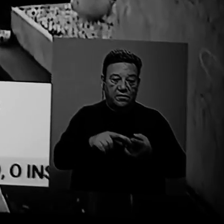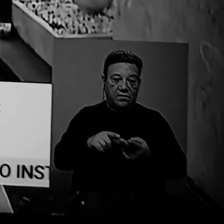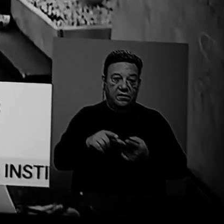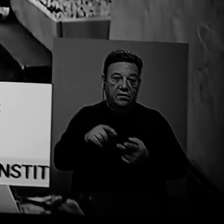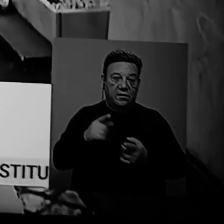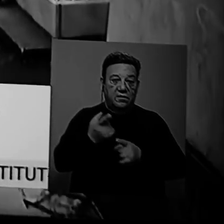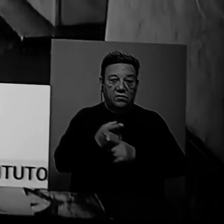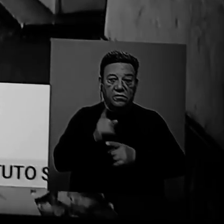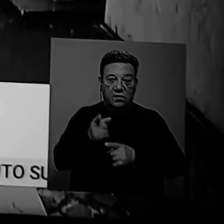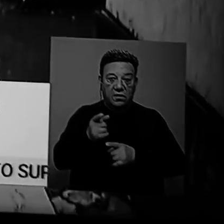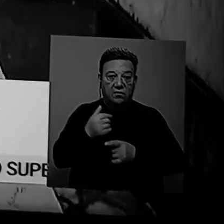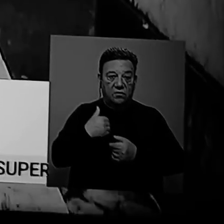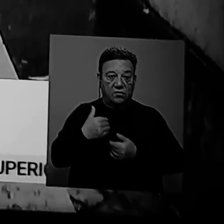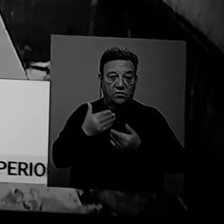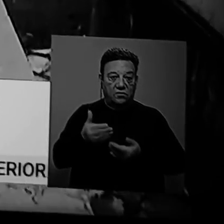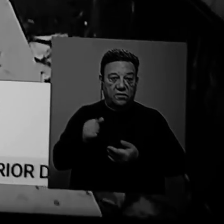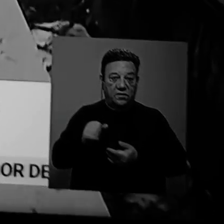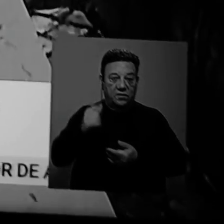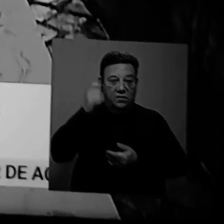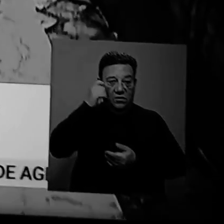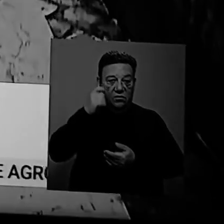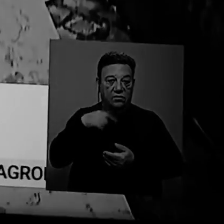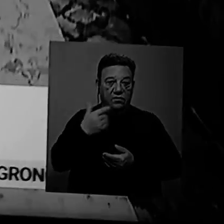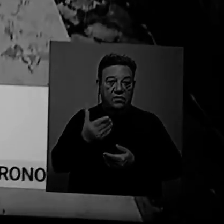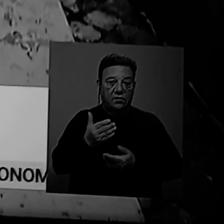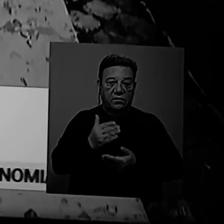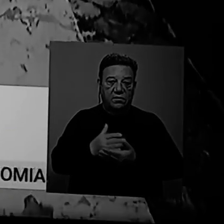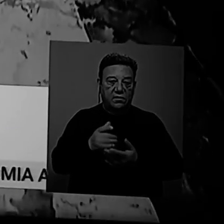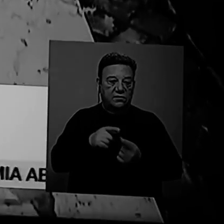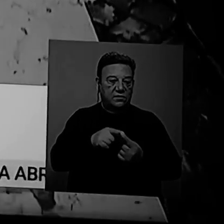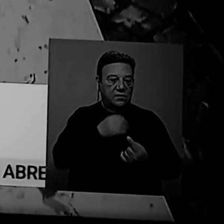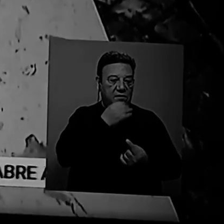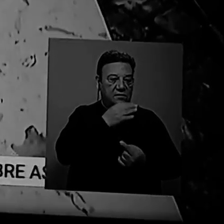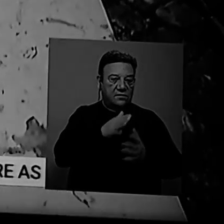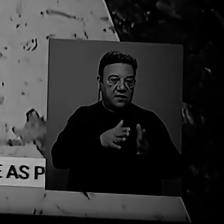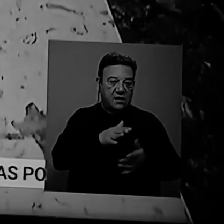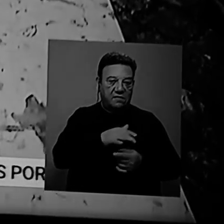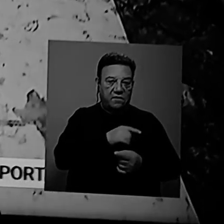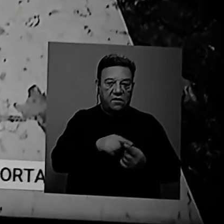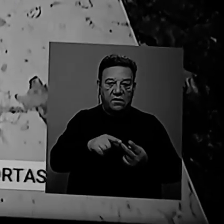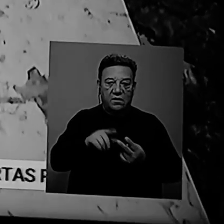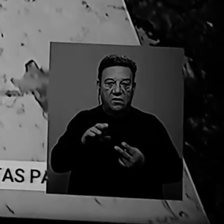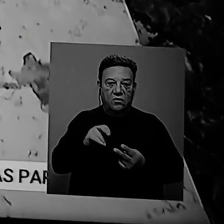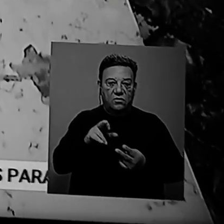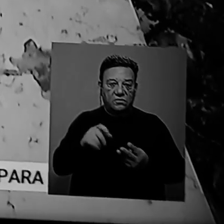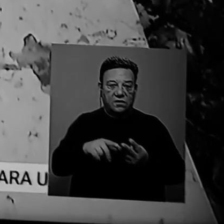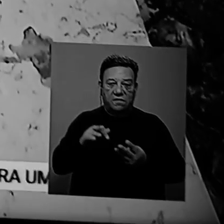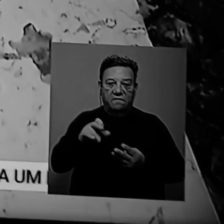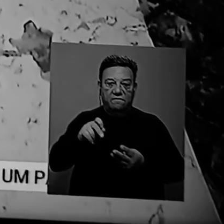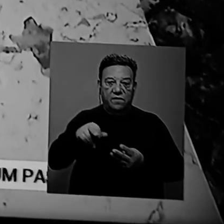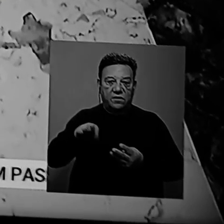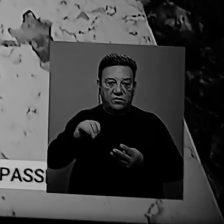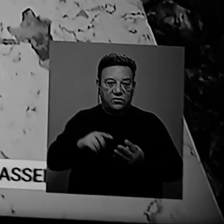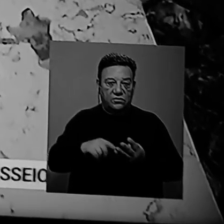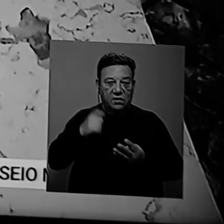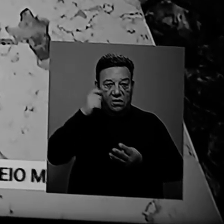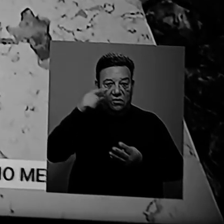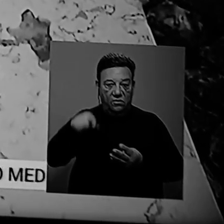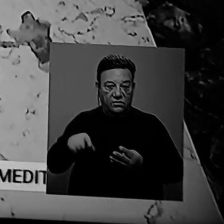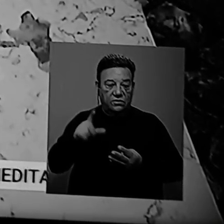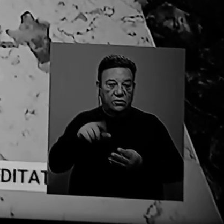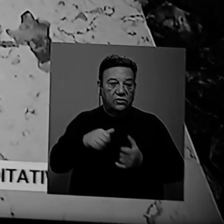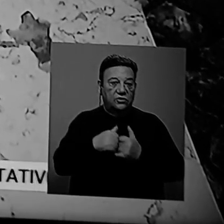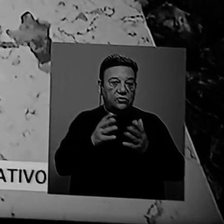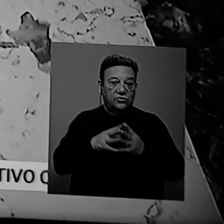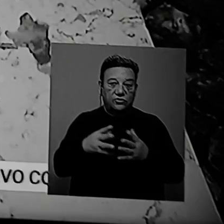com aquilo que era o contributo de Louros, desde Sacavém até Lousa, até Fanhões, até Louros, e